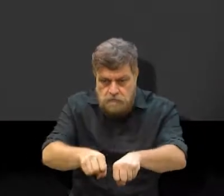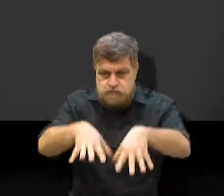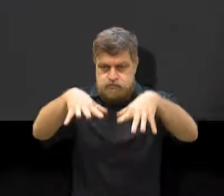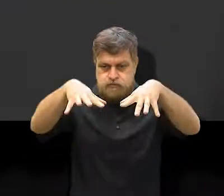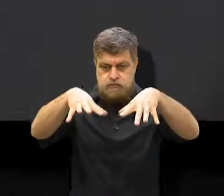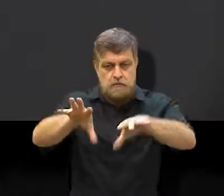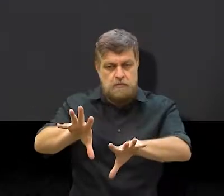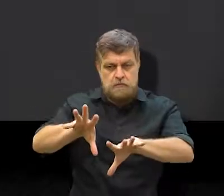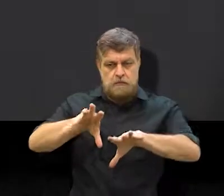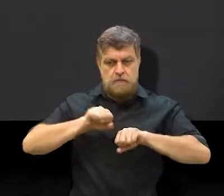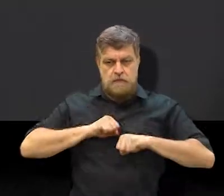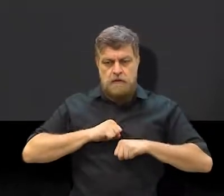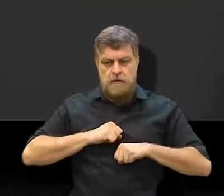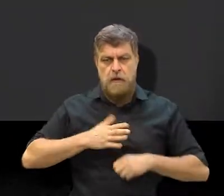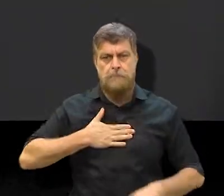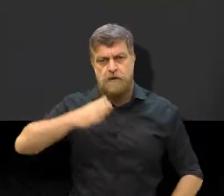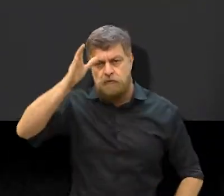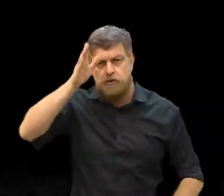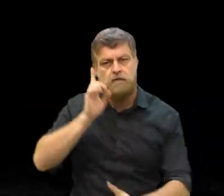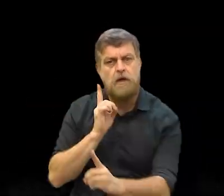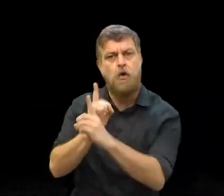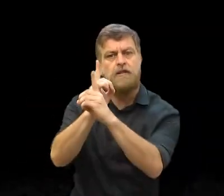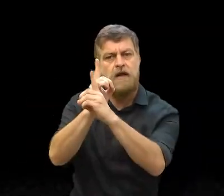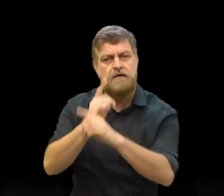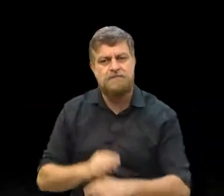cinema. Eu tenho que achar o meu tio.